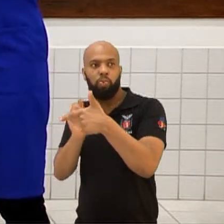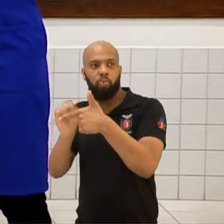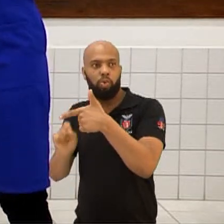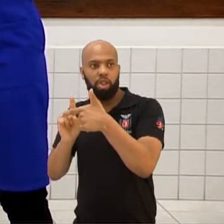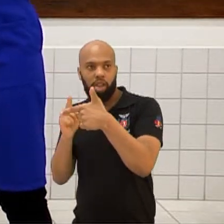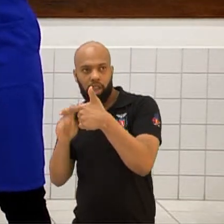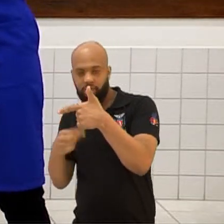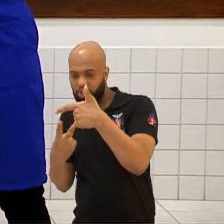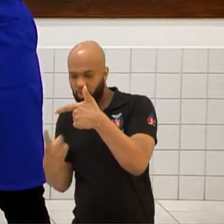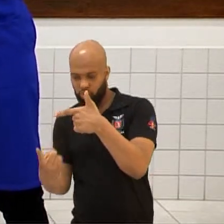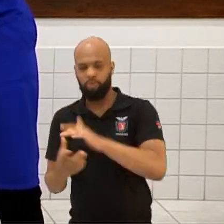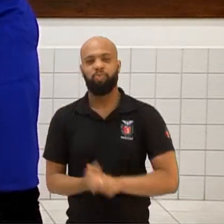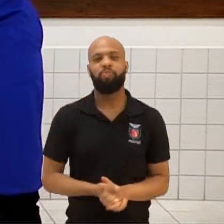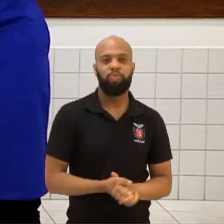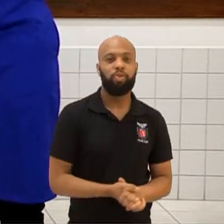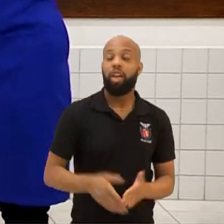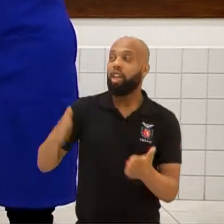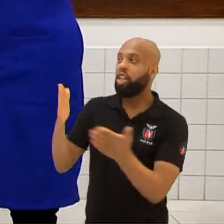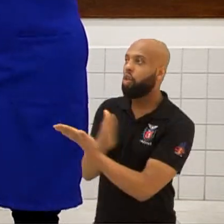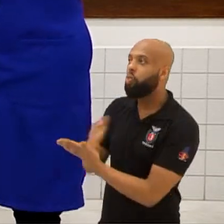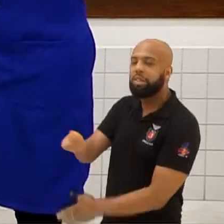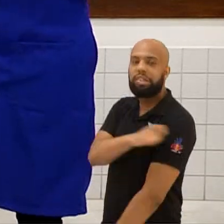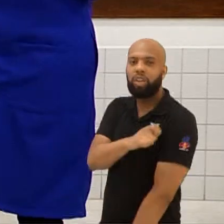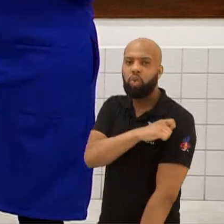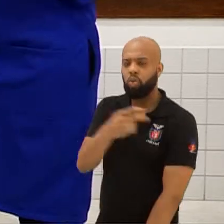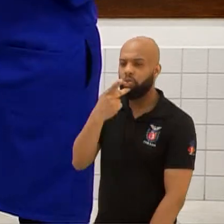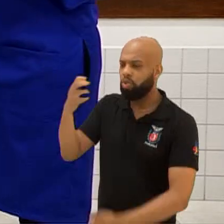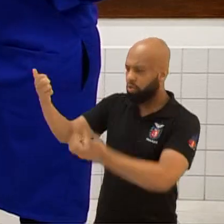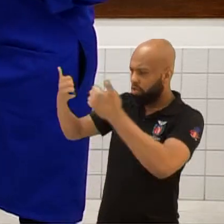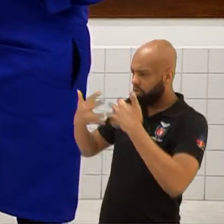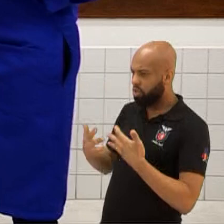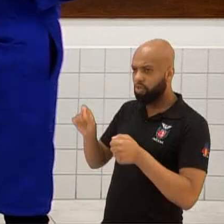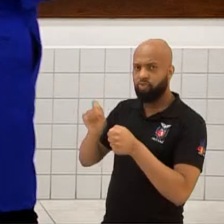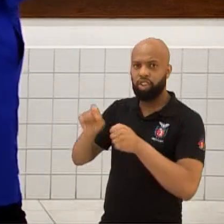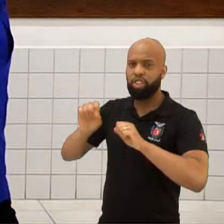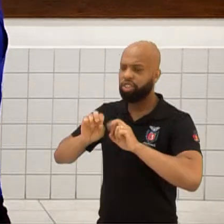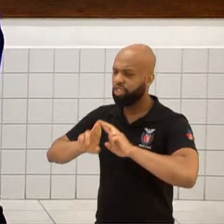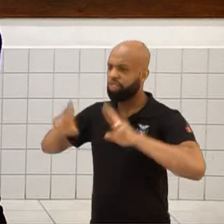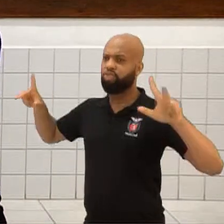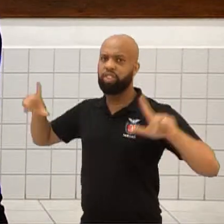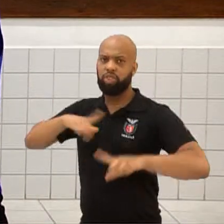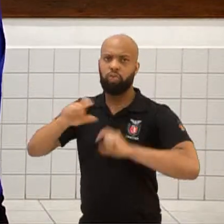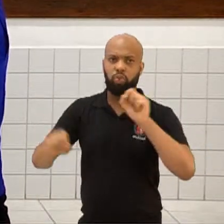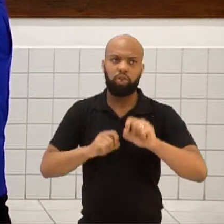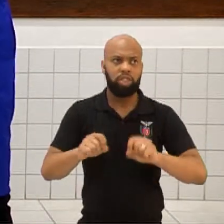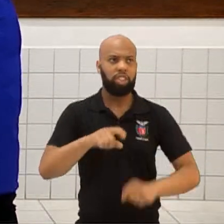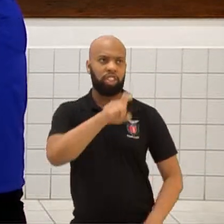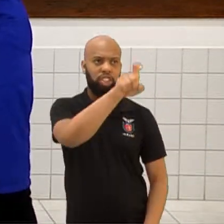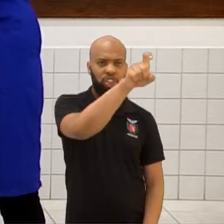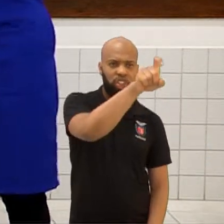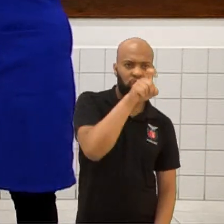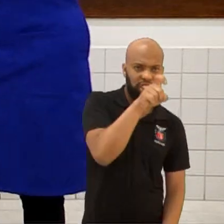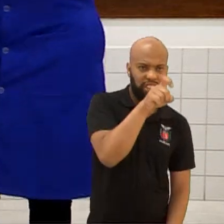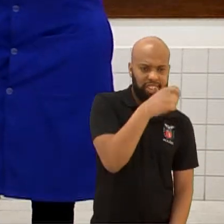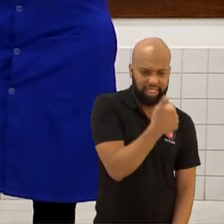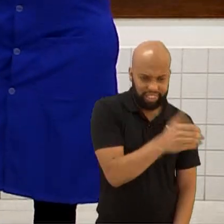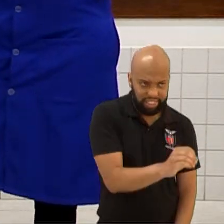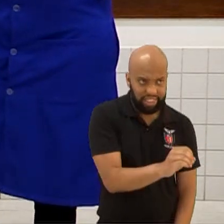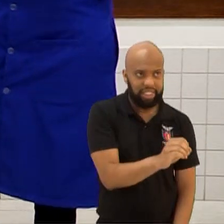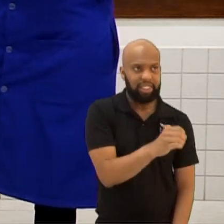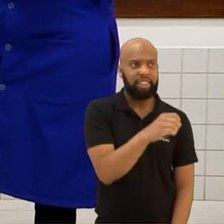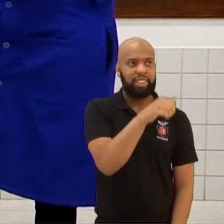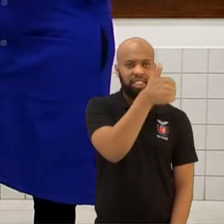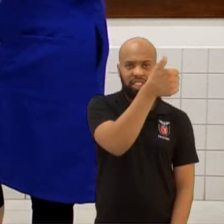eu estou vendo aqui no chat que alguns alunos disseram que fizeram de um jeito diferente, que fizeram x sobre 15 e 28 sobre 20. Pode